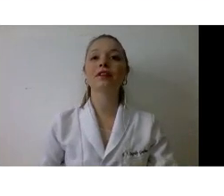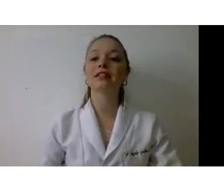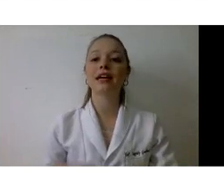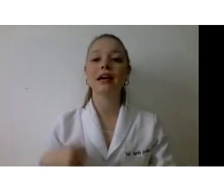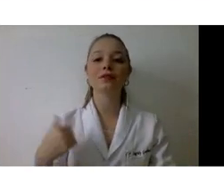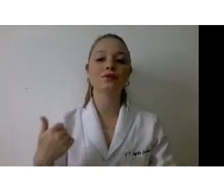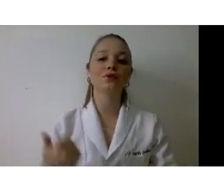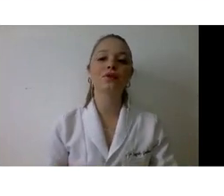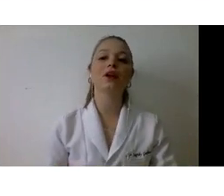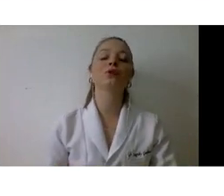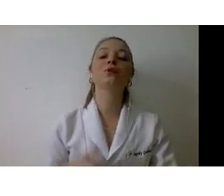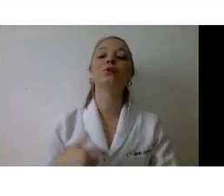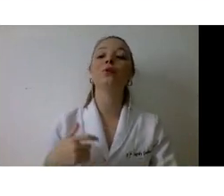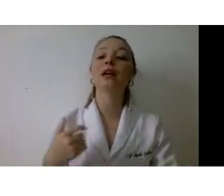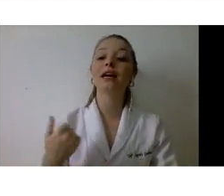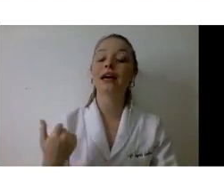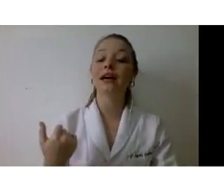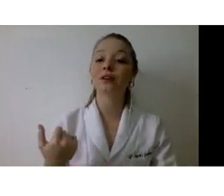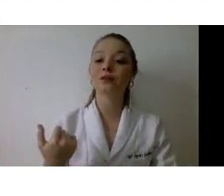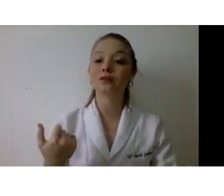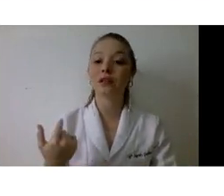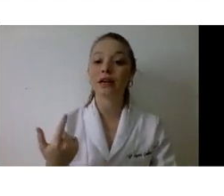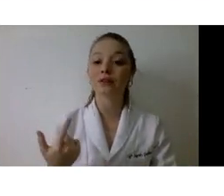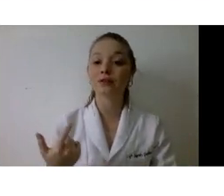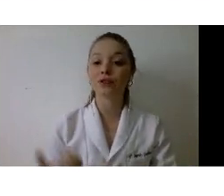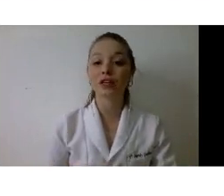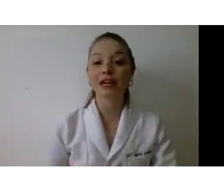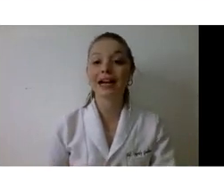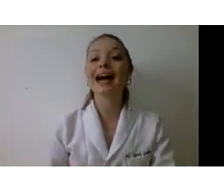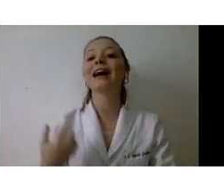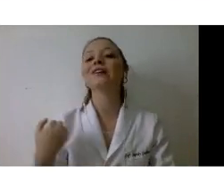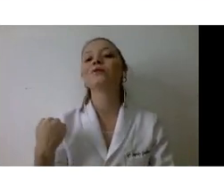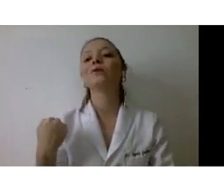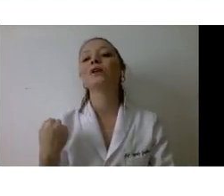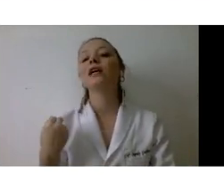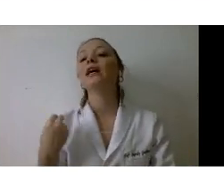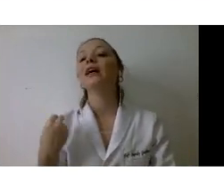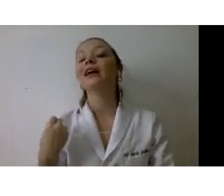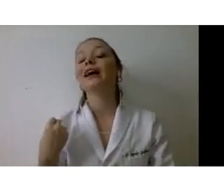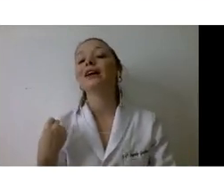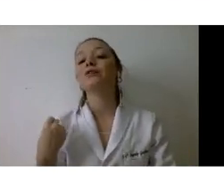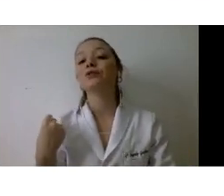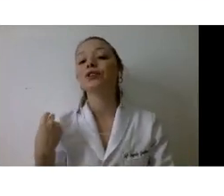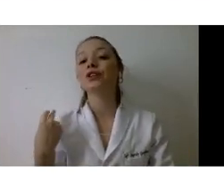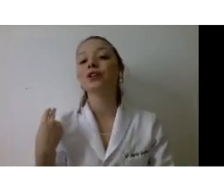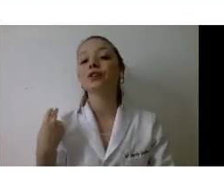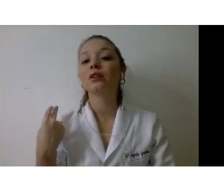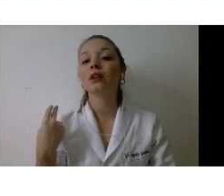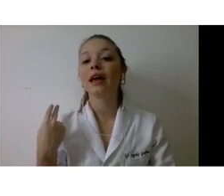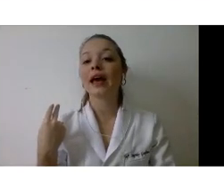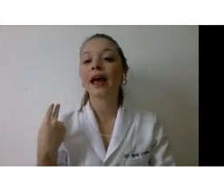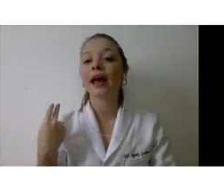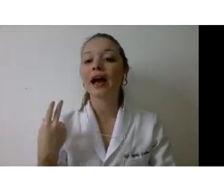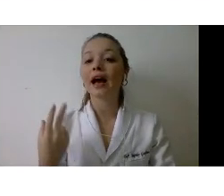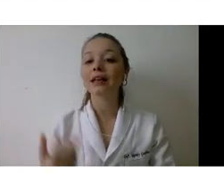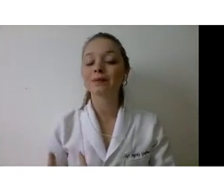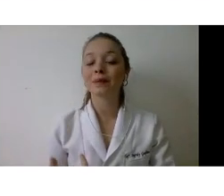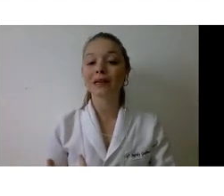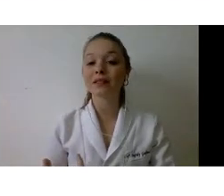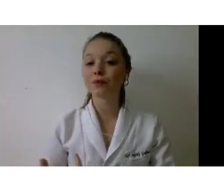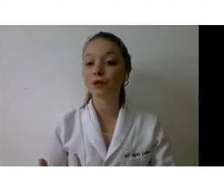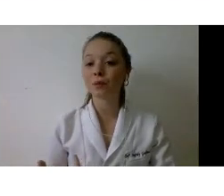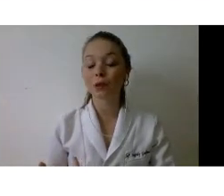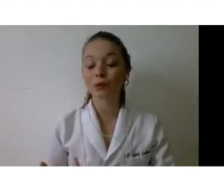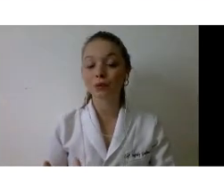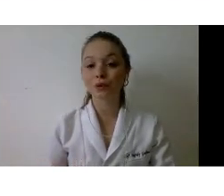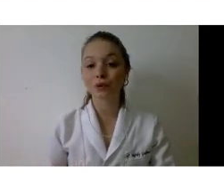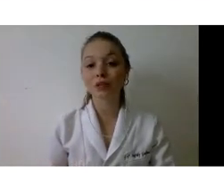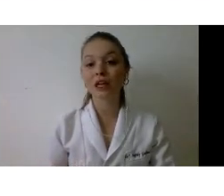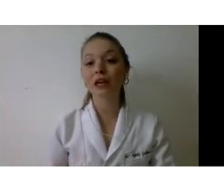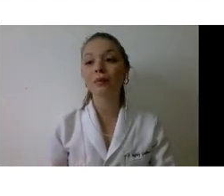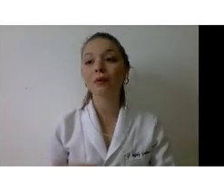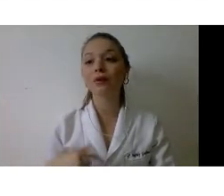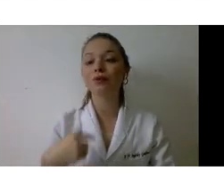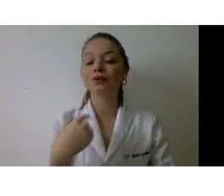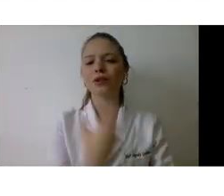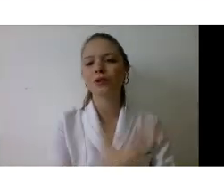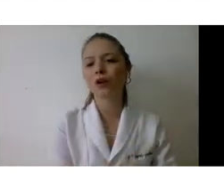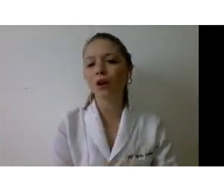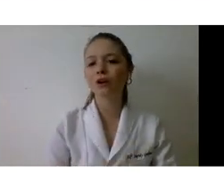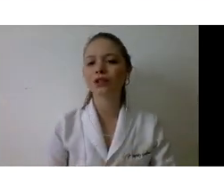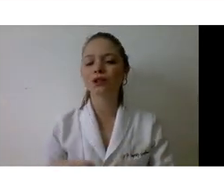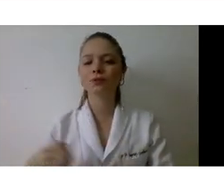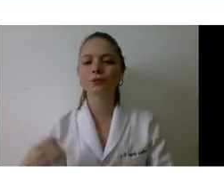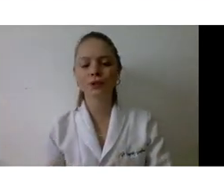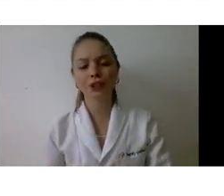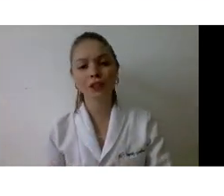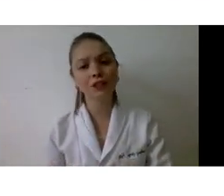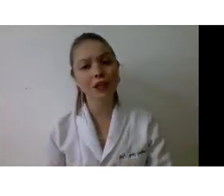viu o que fazer em caso de fratura, em caso de engasgo, em caso de aspiração de produtos químicos,